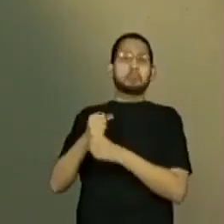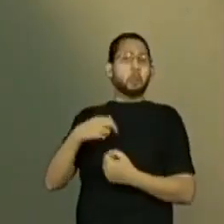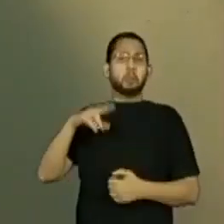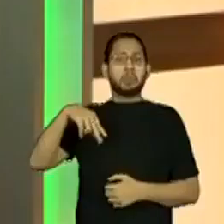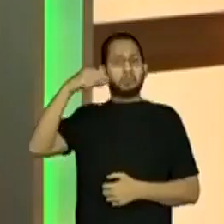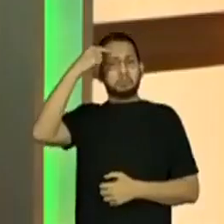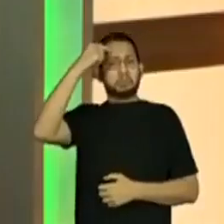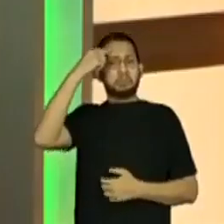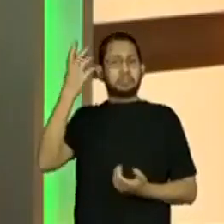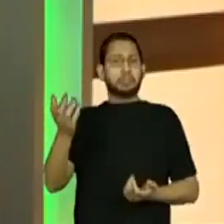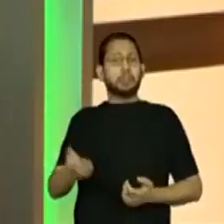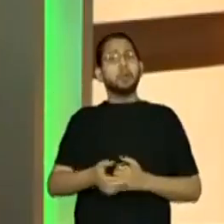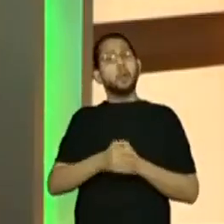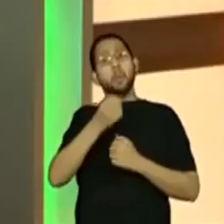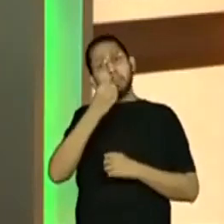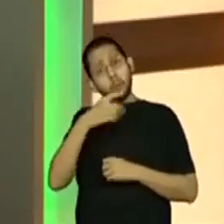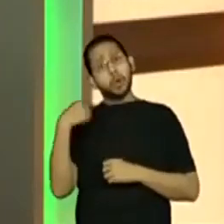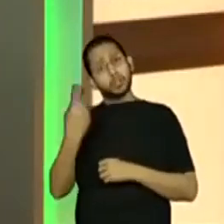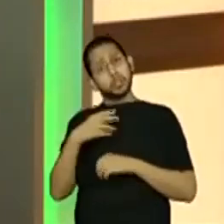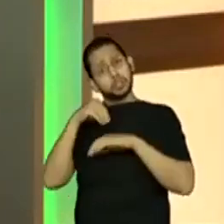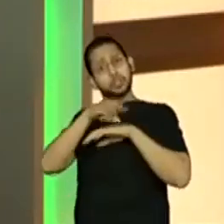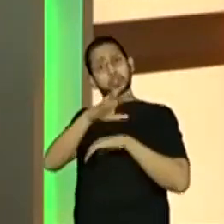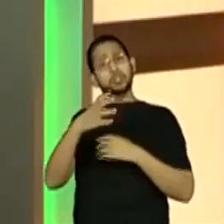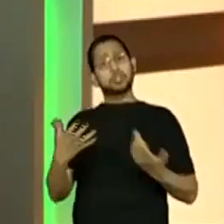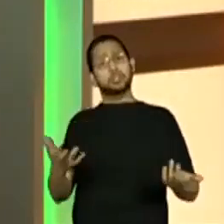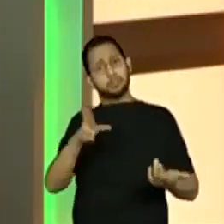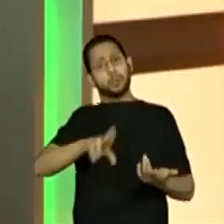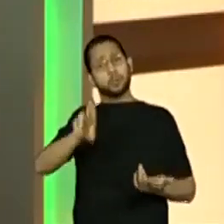Que legal, muito Que obrigada bom que a gente pela deu essa participação. ideia.